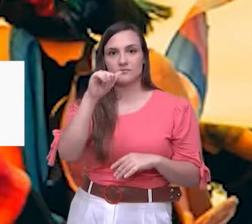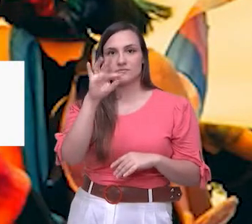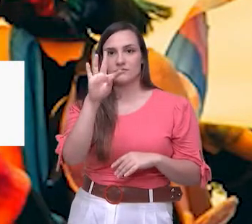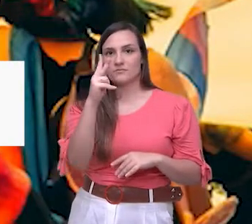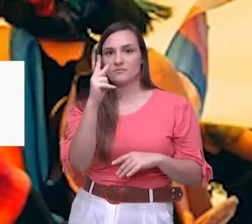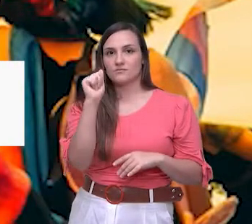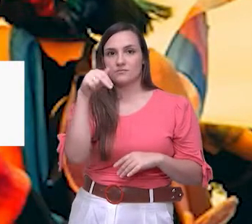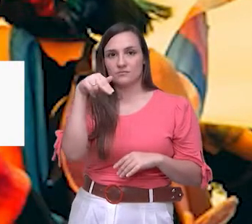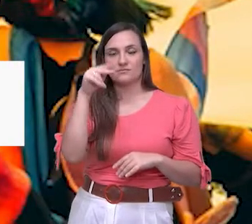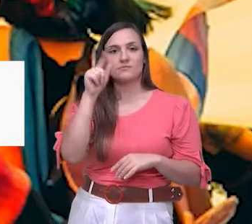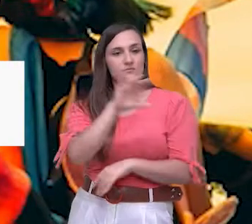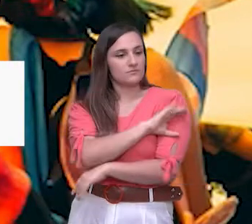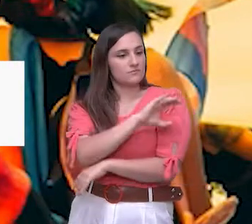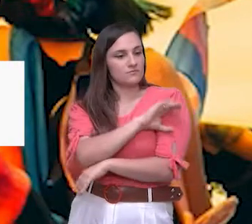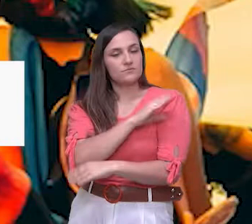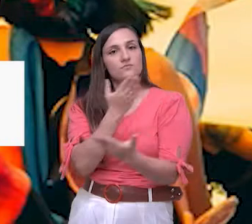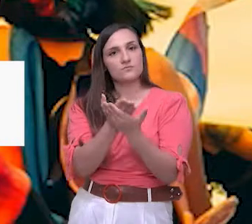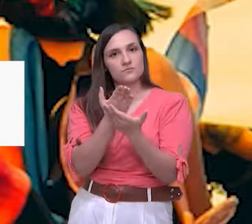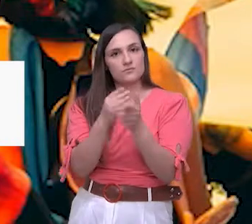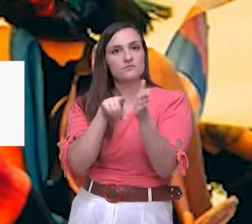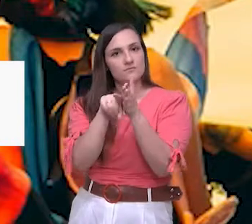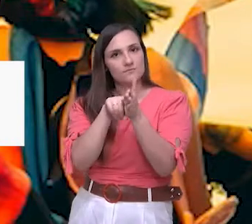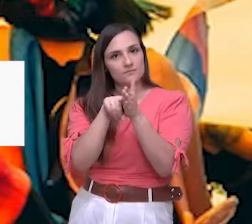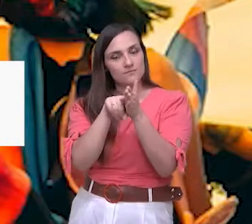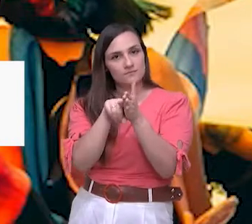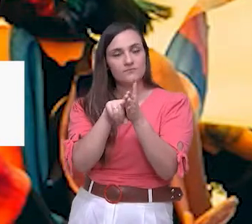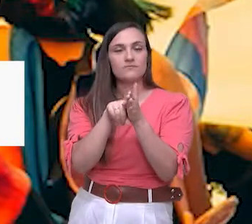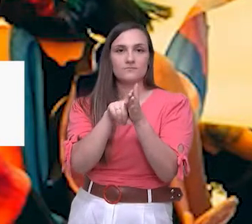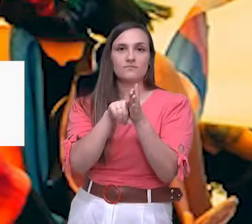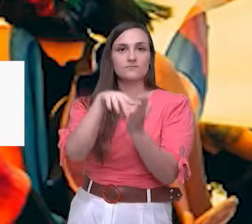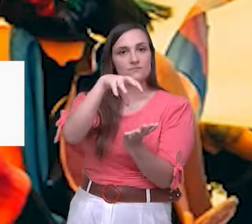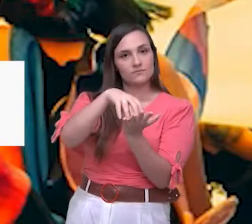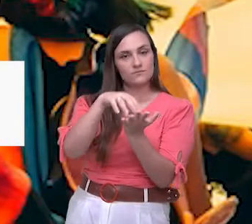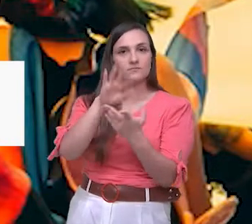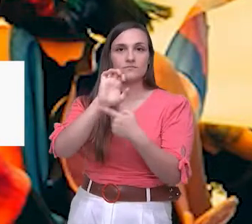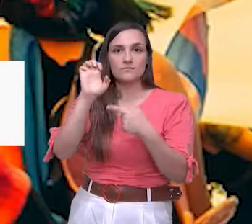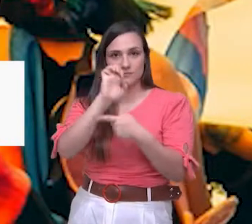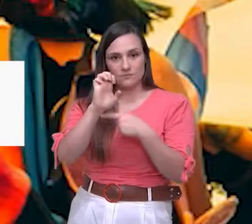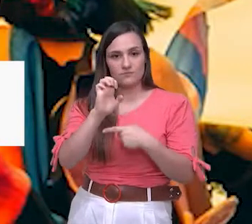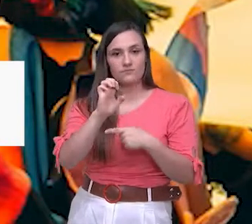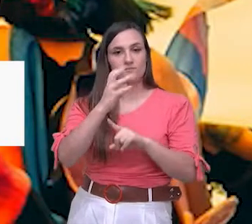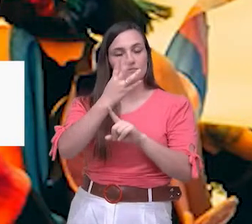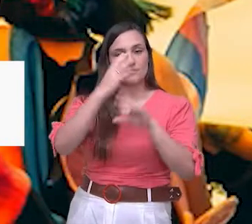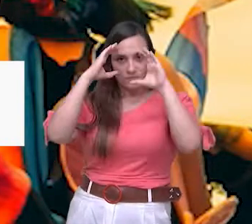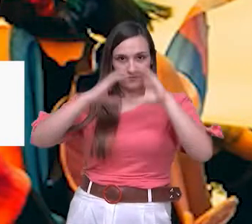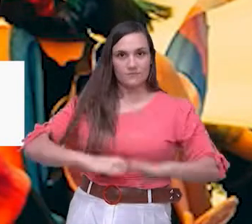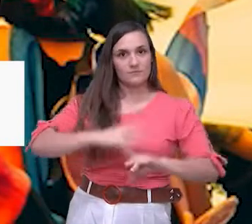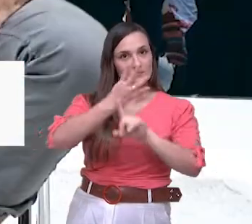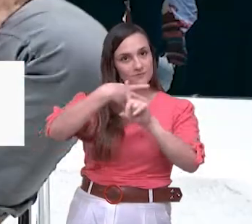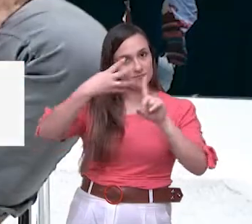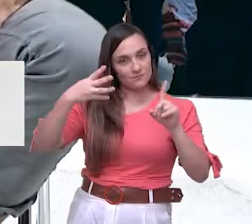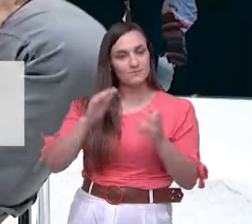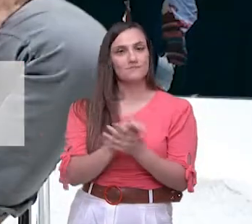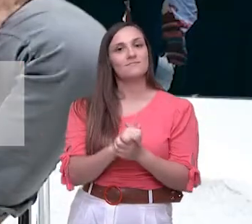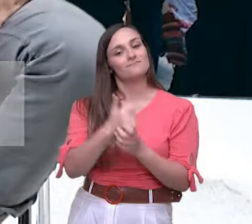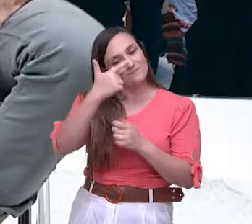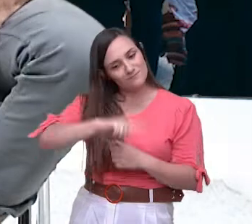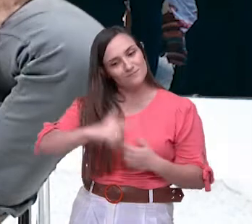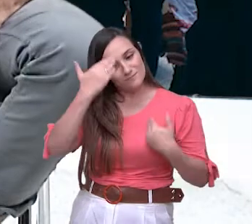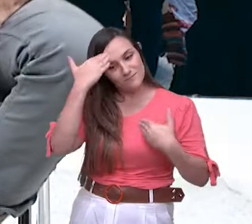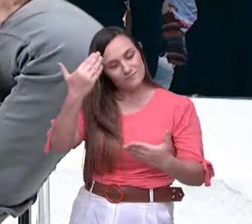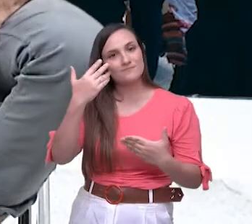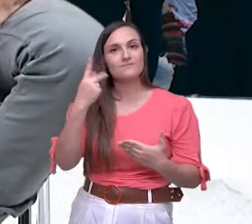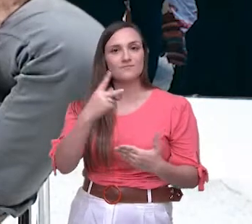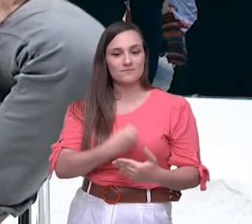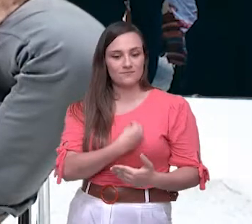Jonathan Espíndola que é o coordenador do núcleo de estudos e pesquisas do Centro Estadual de cidadania LGBT Jonathan